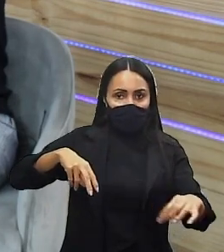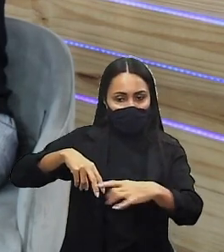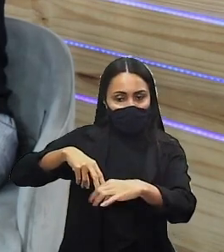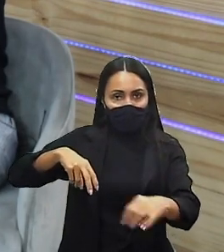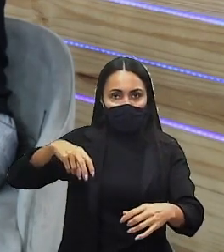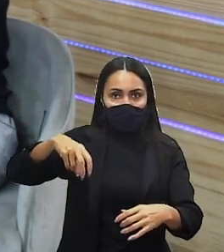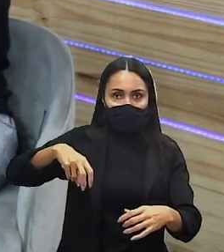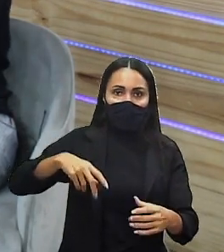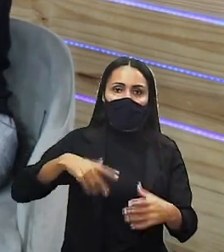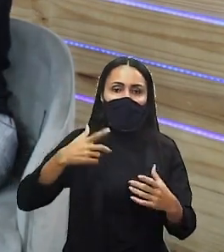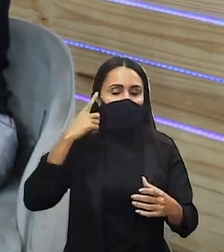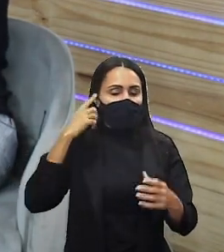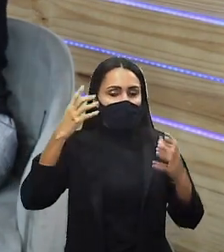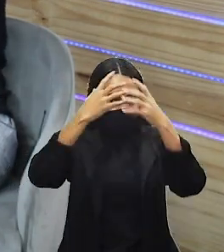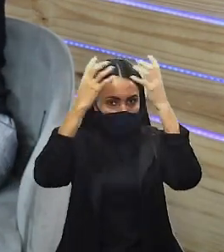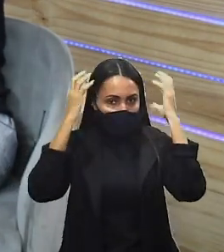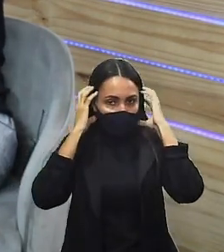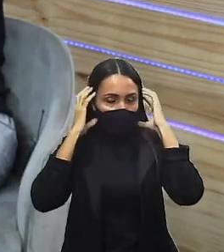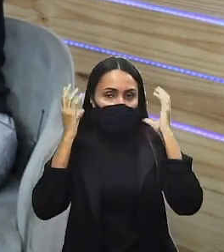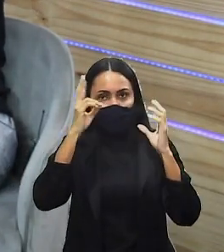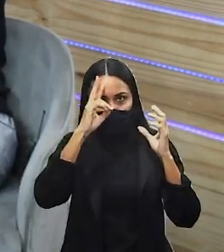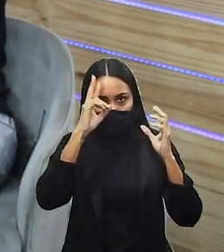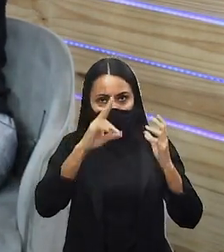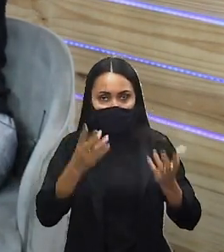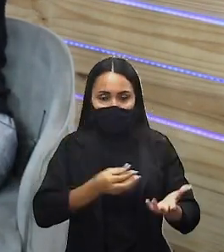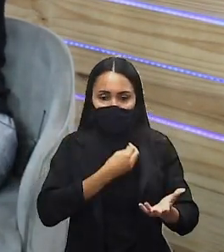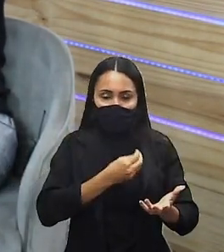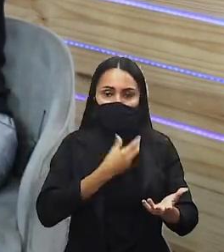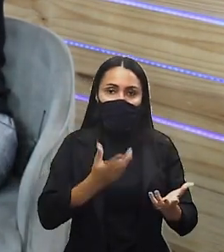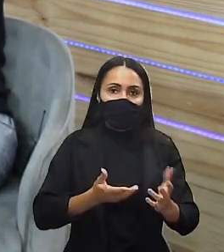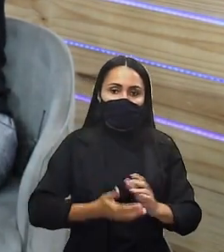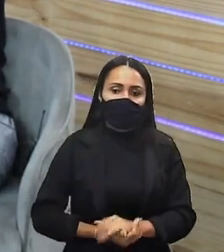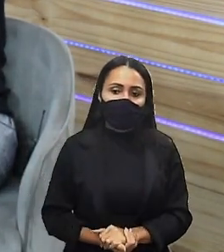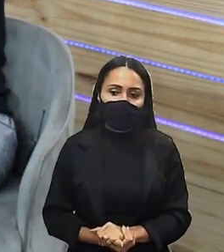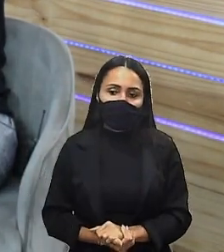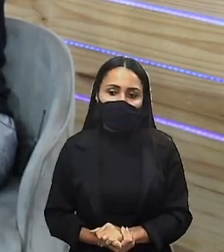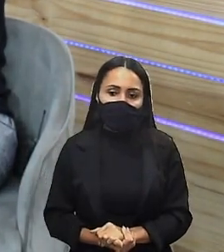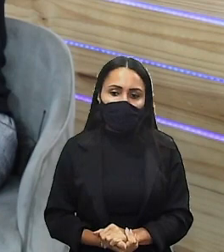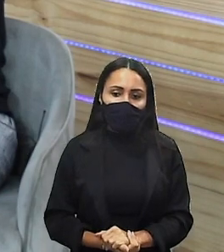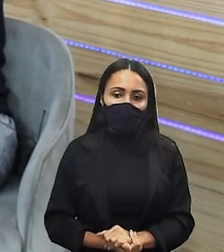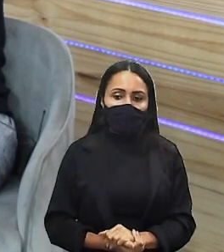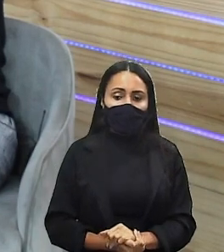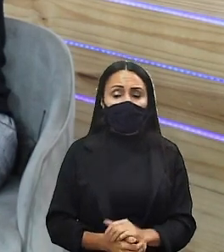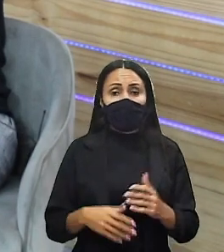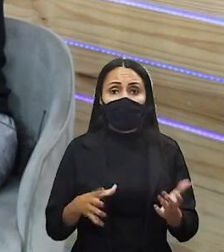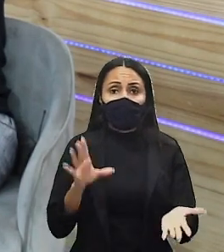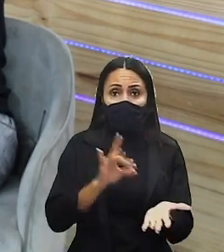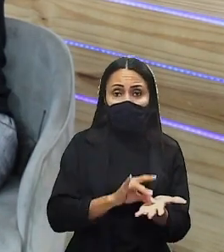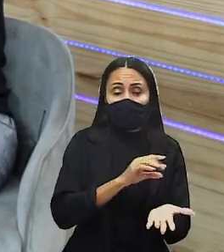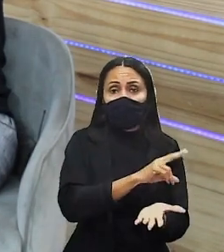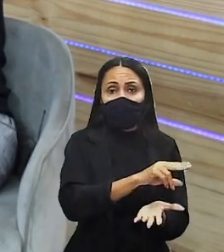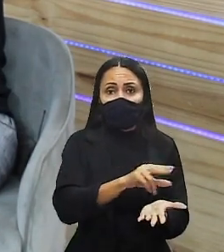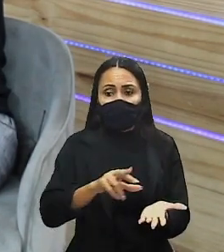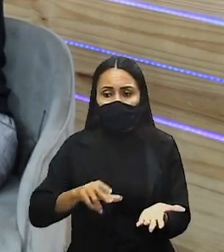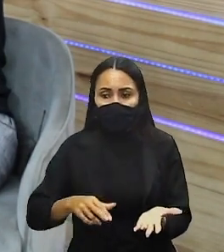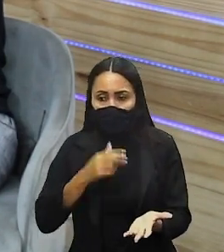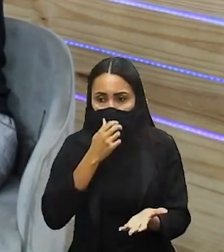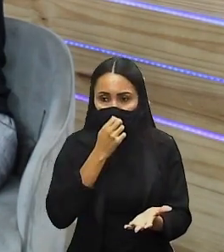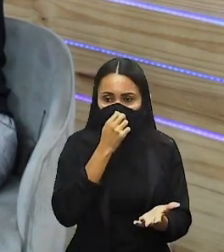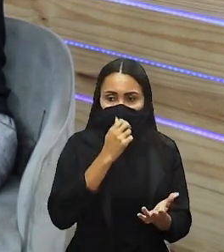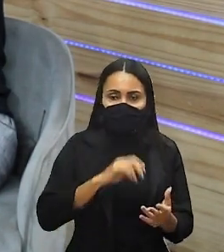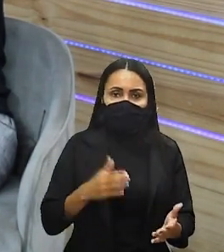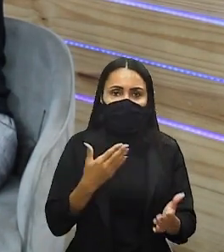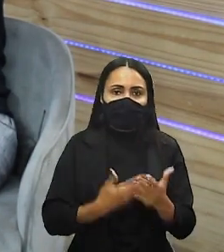daquela pessoa dona daquele sapato. Exato. Né? E as histórias elas vão cobrir realidades diversas, né? Desde a perda,